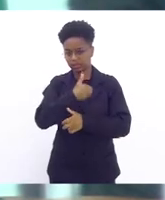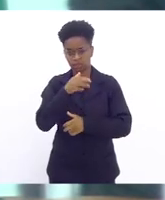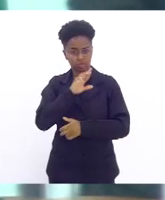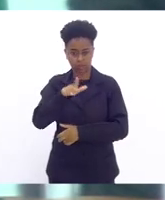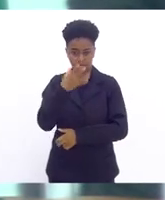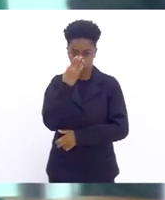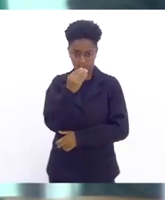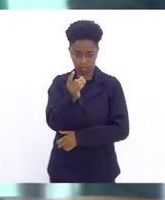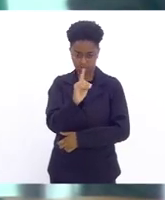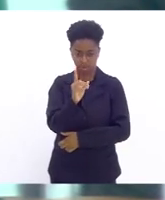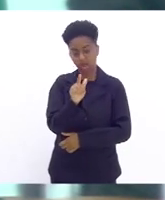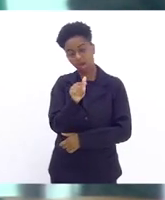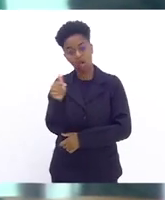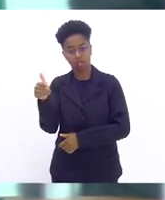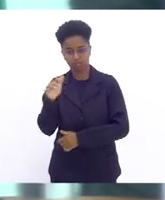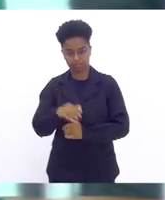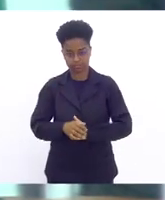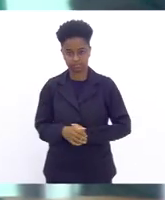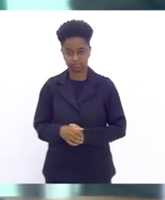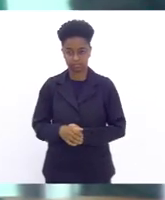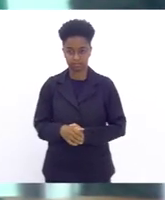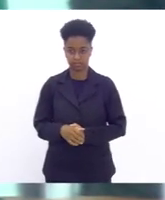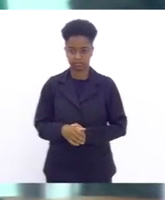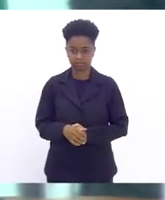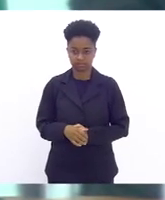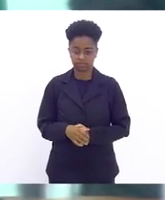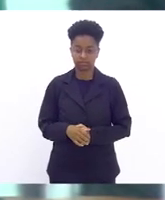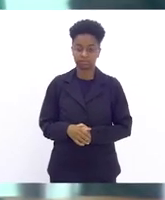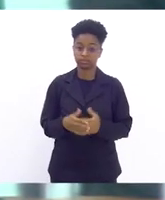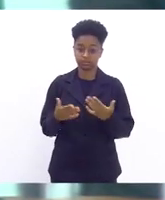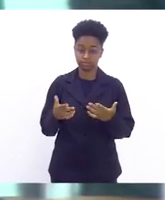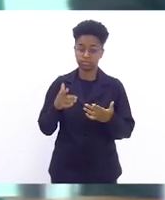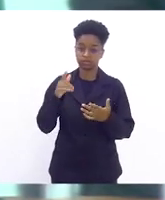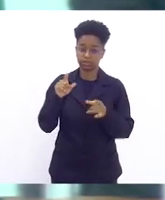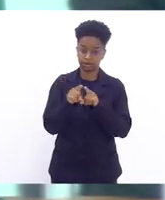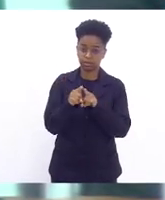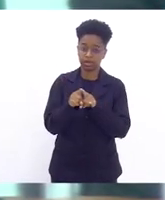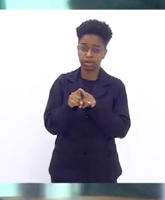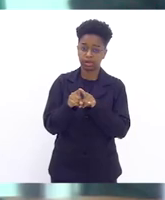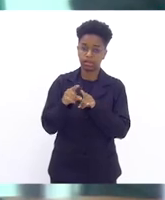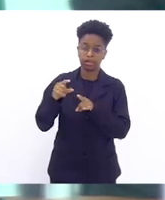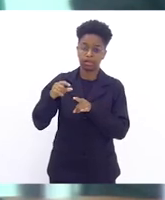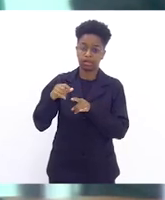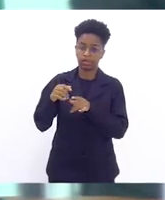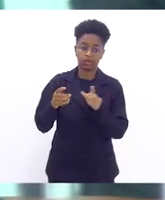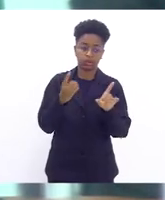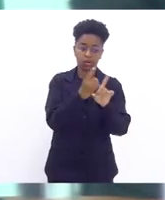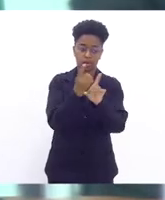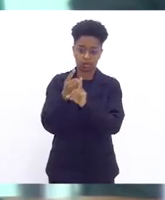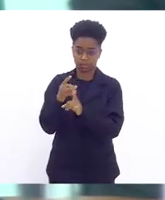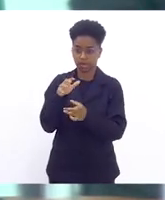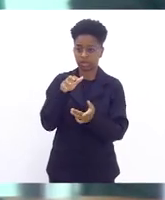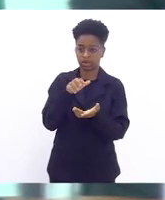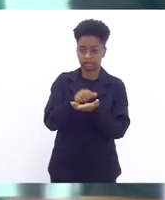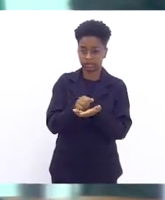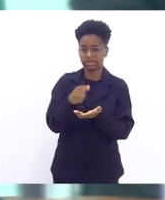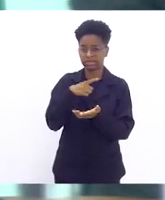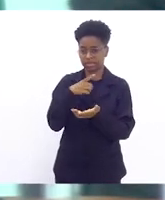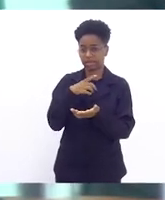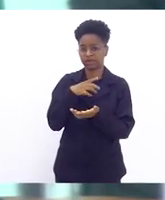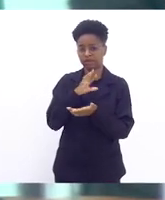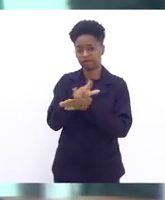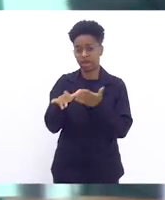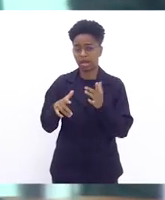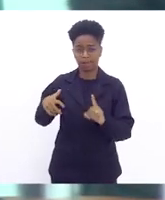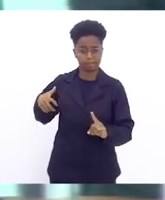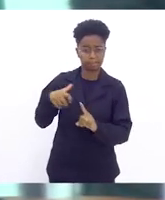lobo-guará lobo guará mais de Serrado tal que apesar de cada imagem tá descendo pro Rio de Janeiro a gente já tem vários registros de espécies atropeladas nas